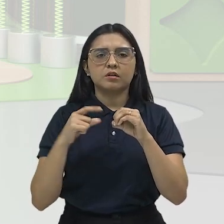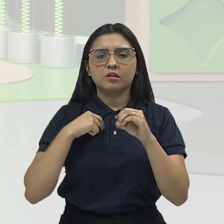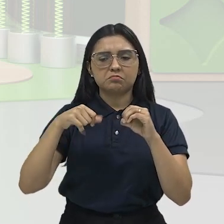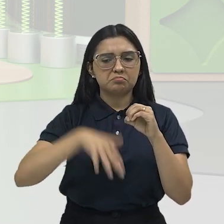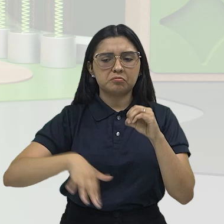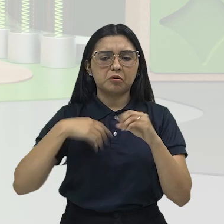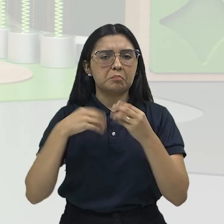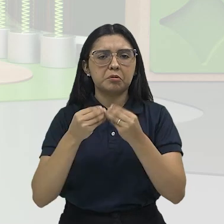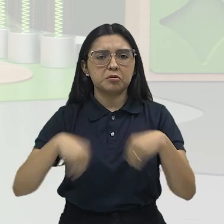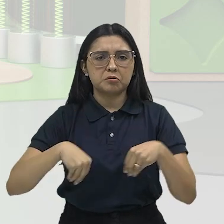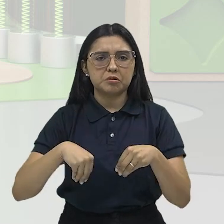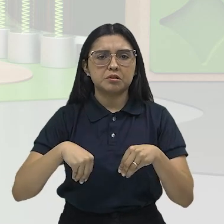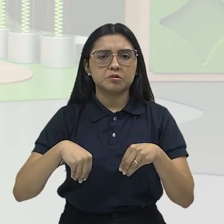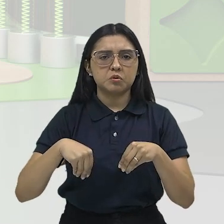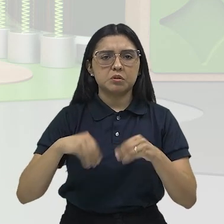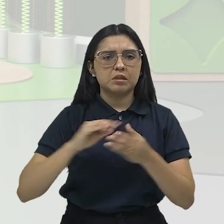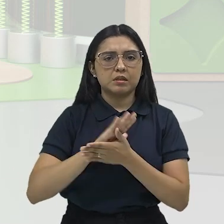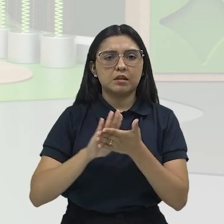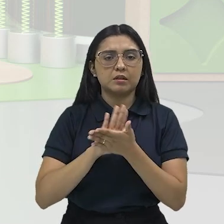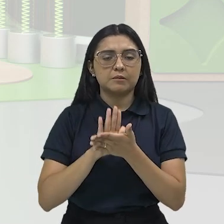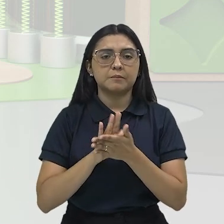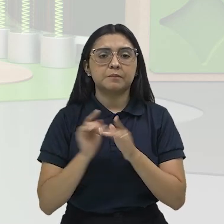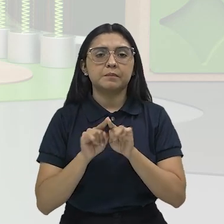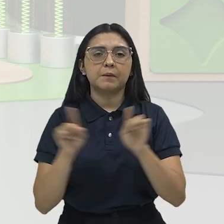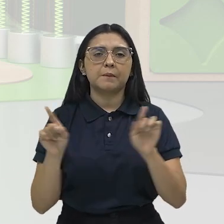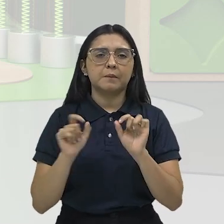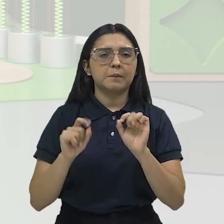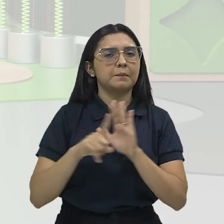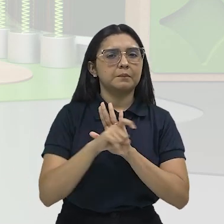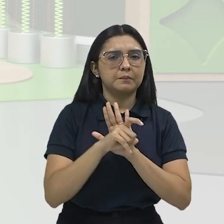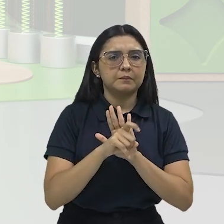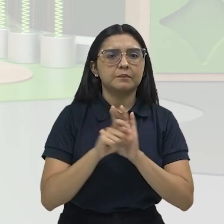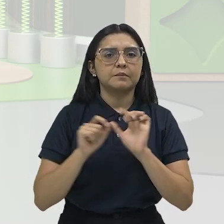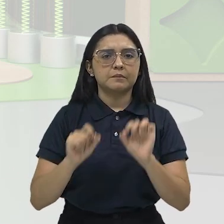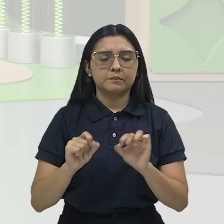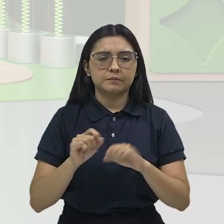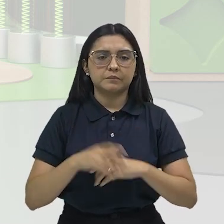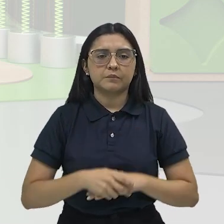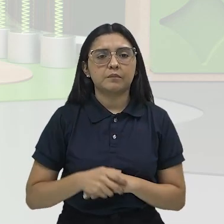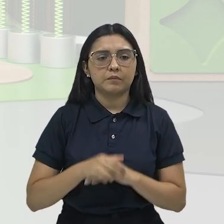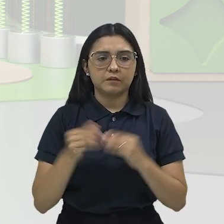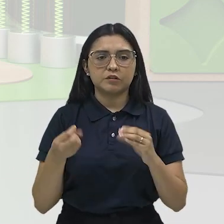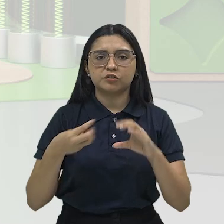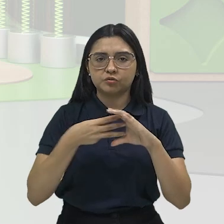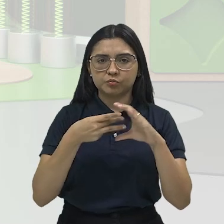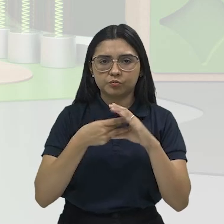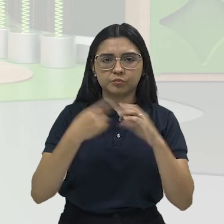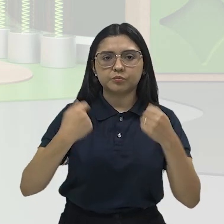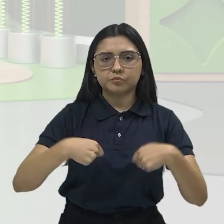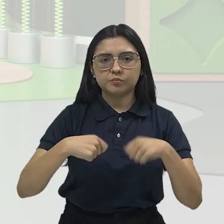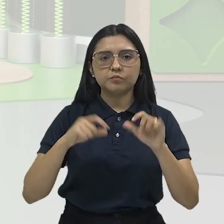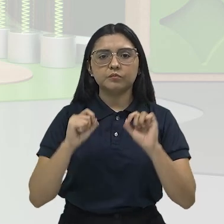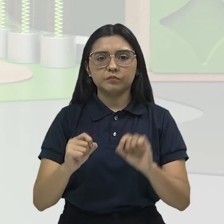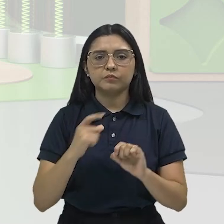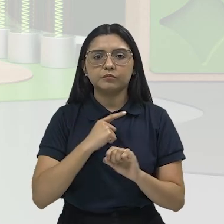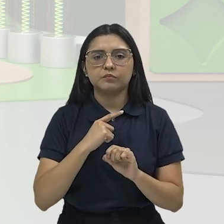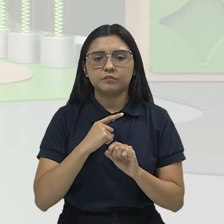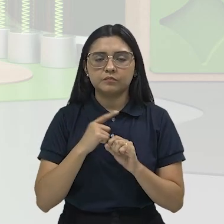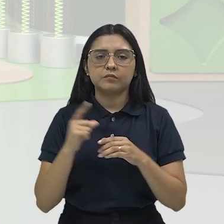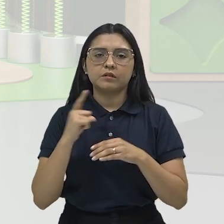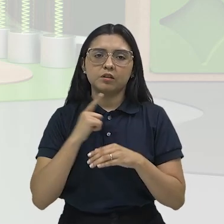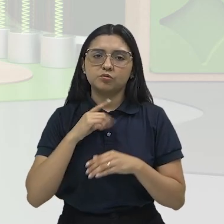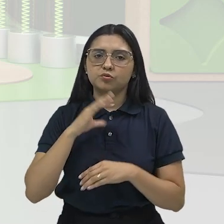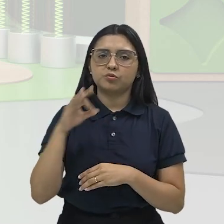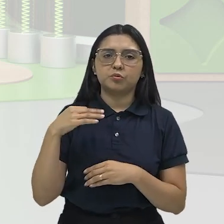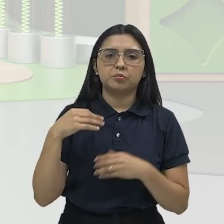dano nenhum. Mas como eles são parasitas obrigatórios de células, eles precisam estar dentro de um organismo